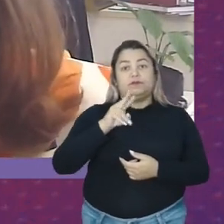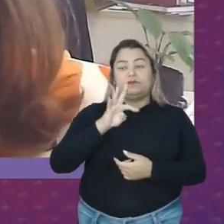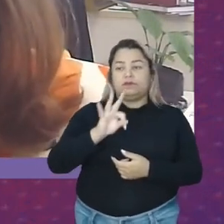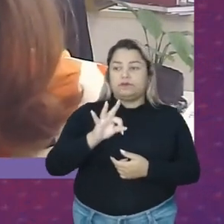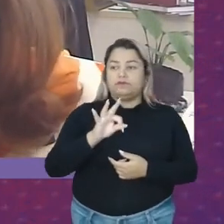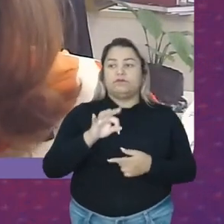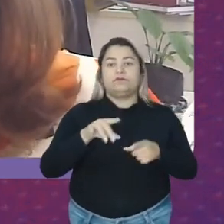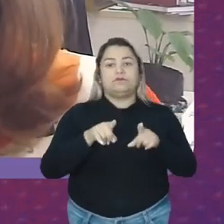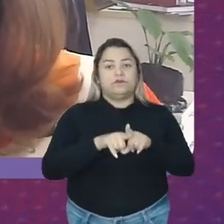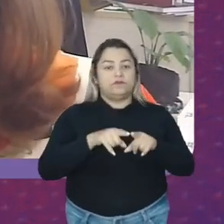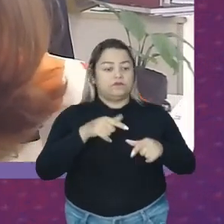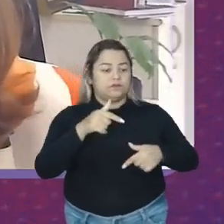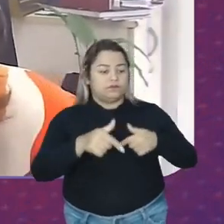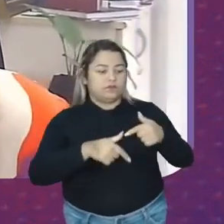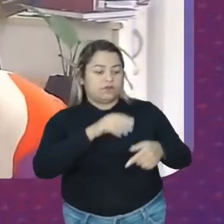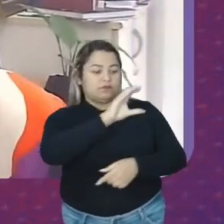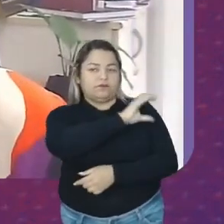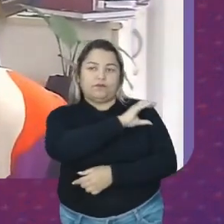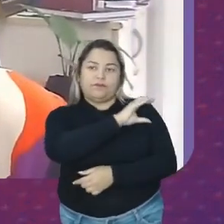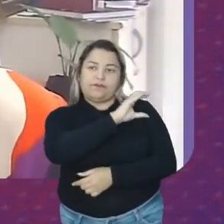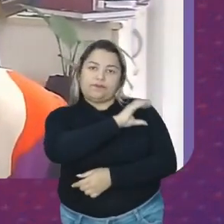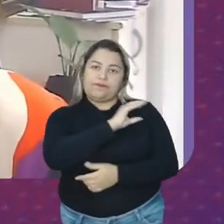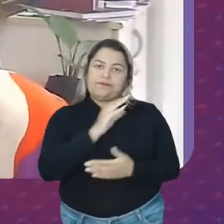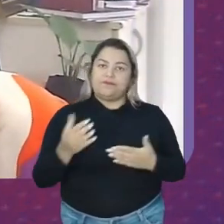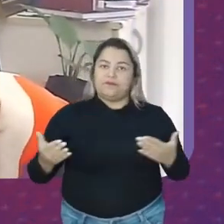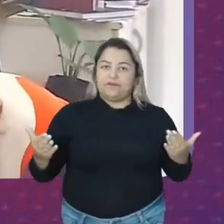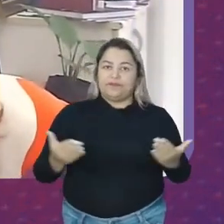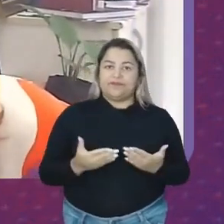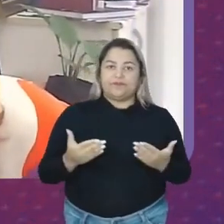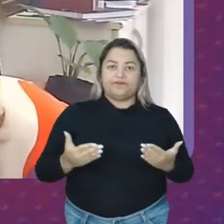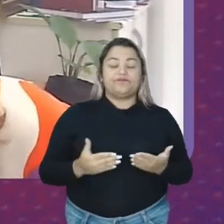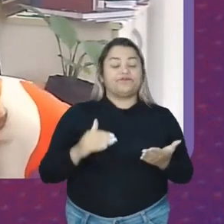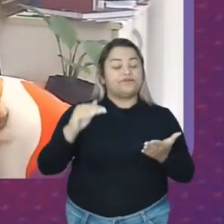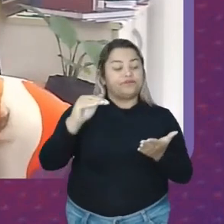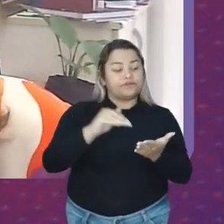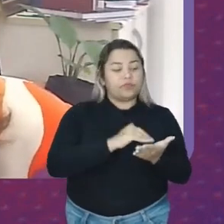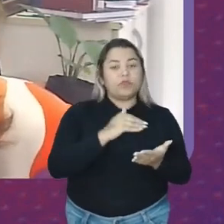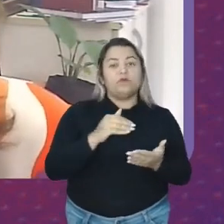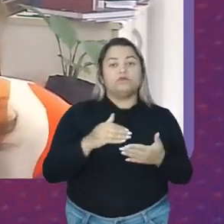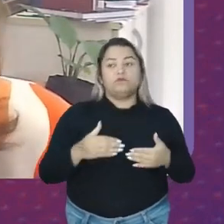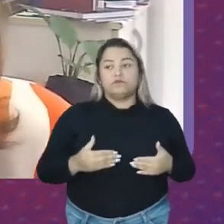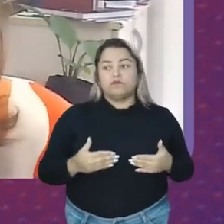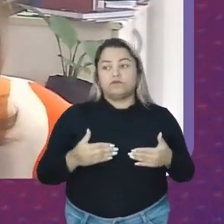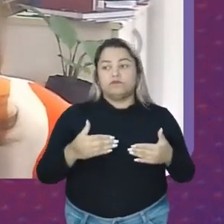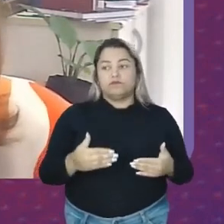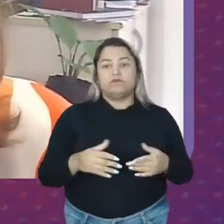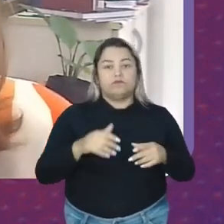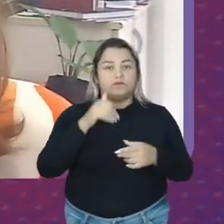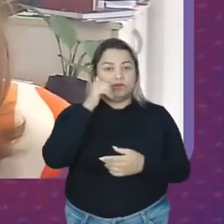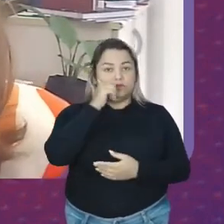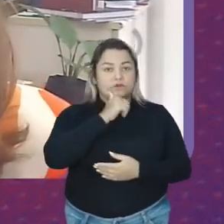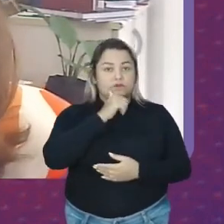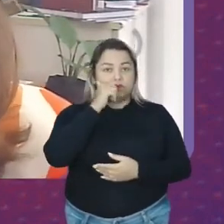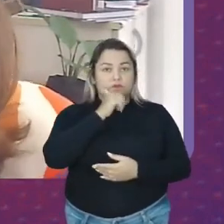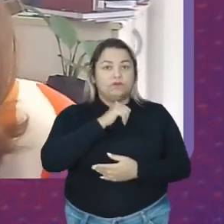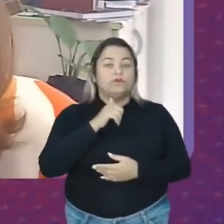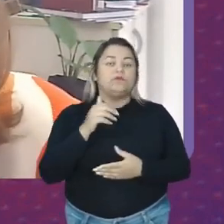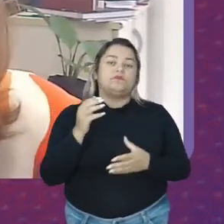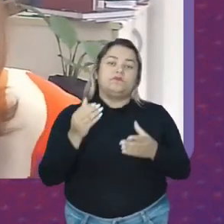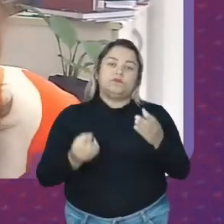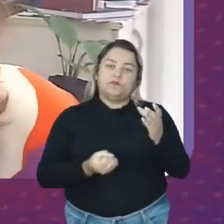da empresa e hoje estou aqui na Secretaria Executiva do Ministério das Mulheres, um ministério